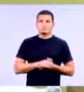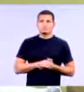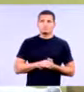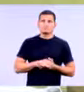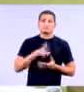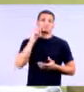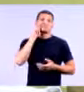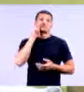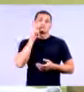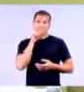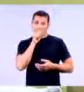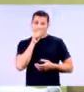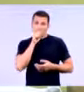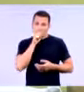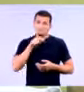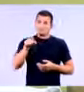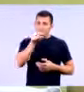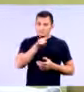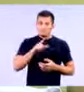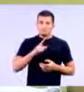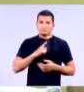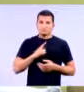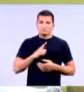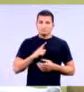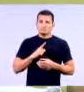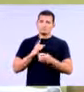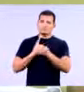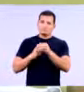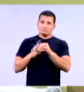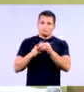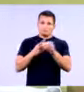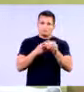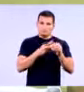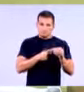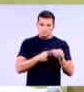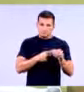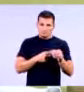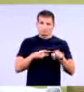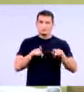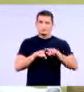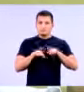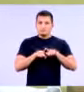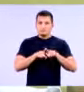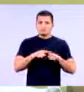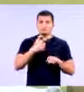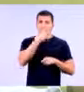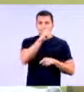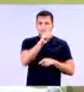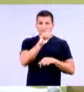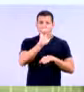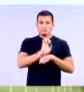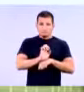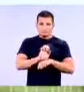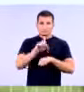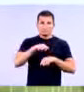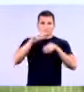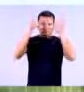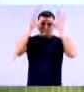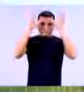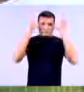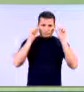em Porto Velho, e vocês estão, né, tanto no interior, nos municípios, como também no outro estado, que é o Acre, que nos